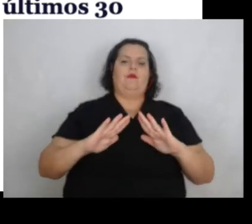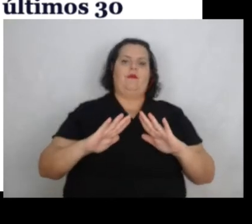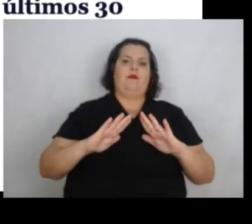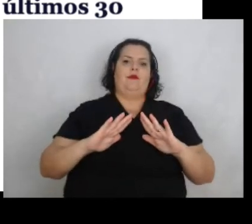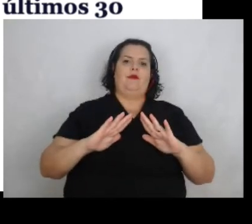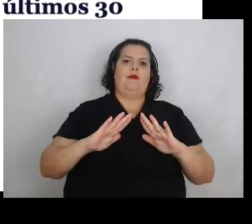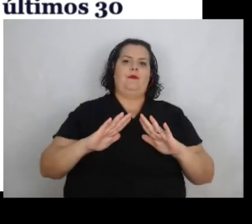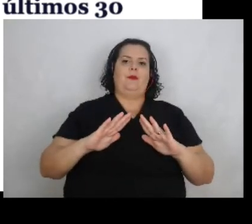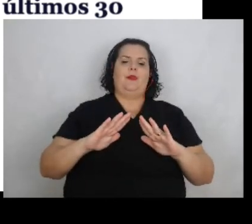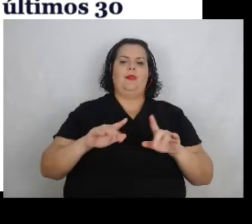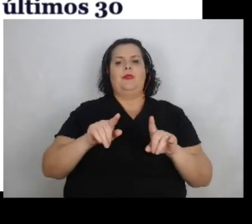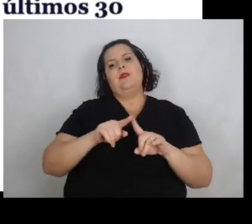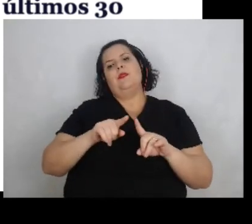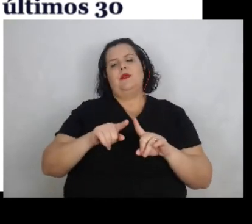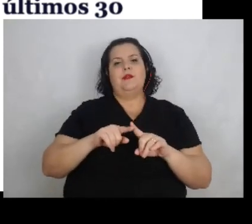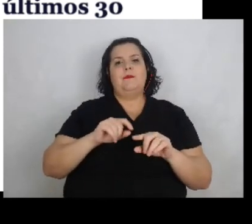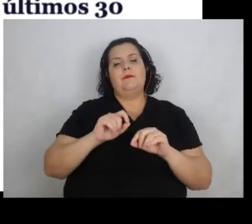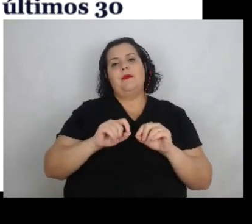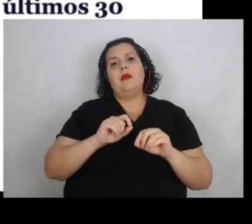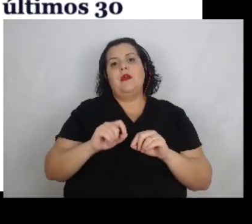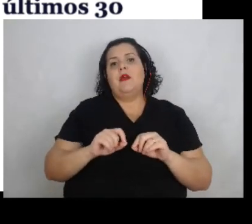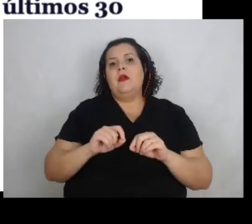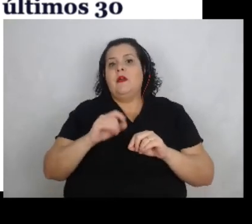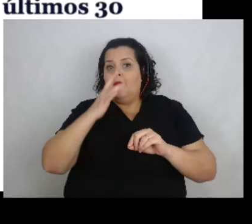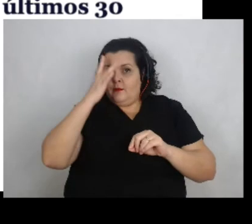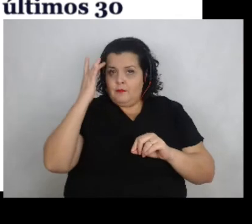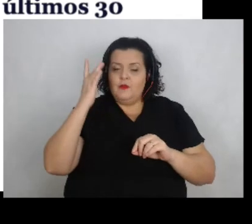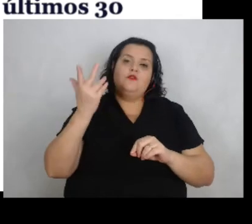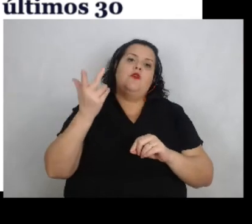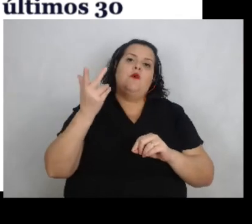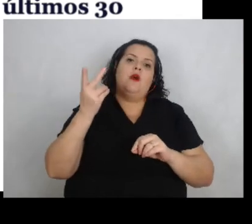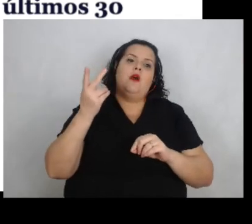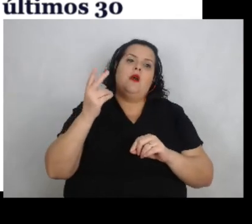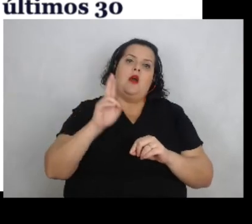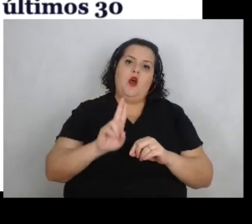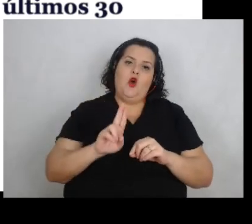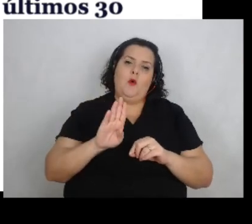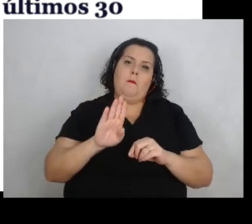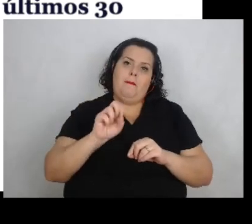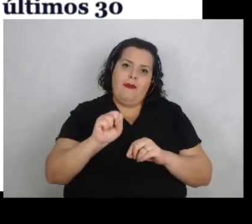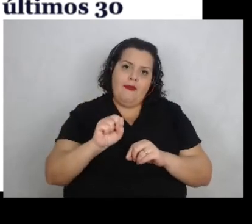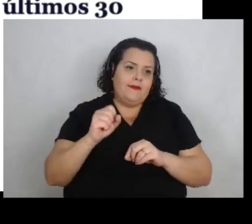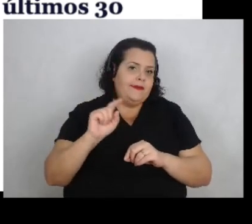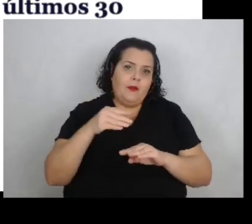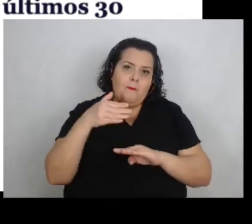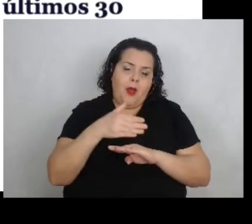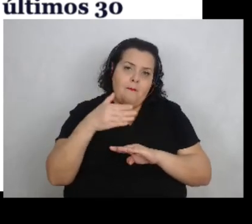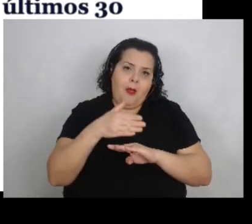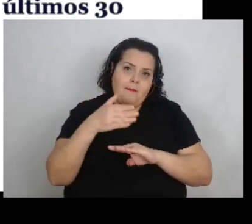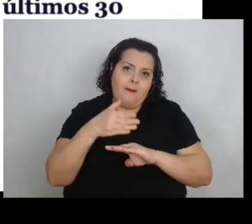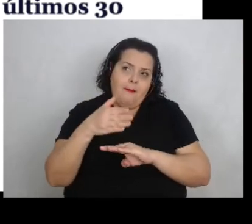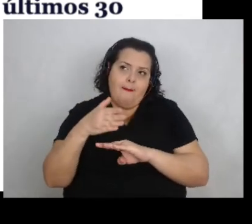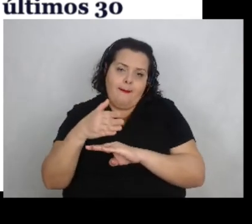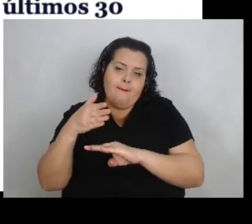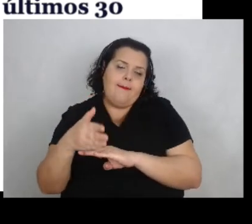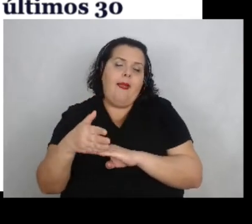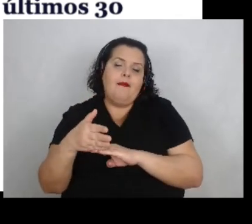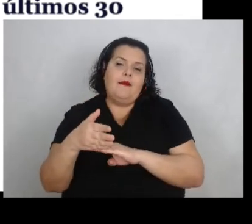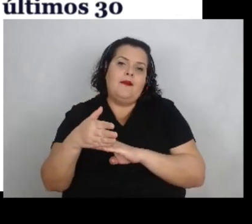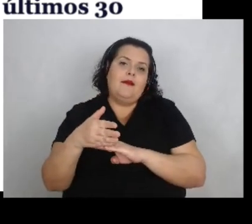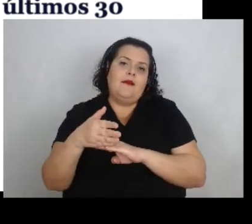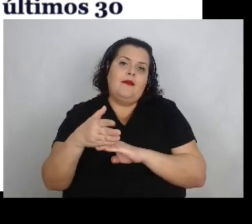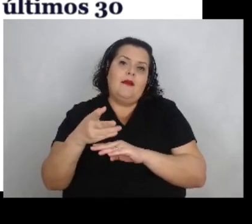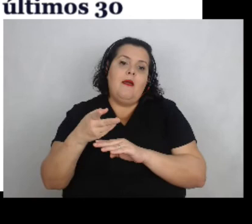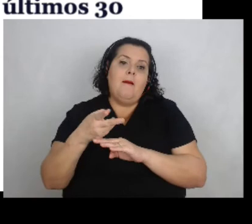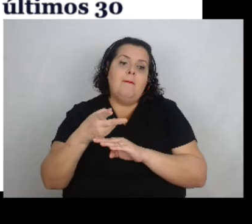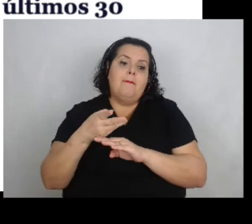básicas, como se fosse um sábado de campanha de vacinação, e não cumpriram a tarefa de investigar os casos, fazer a